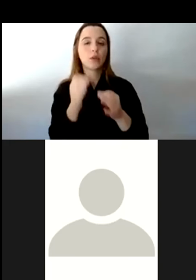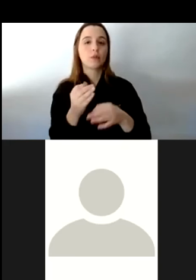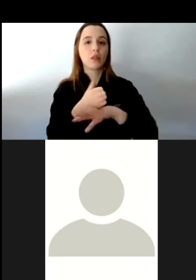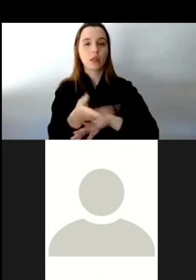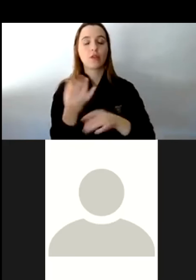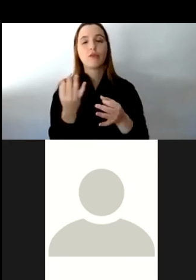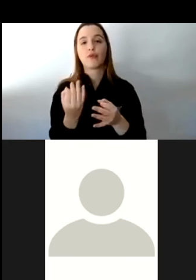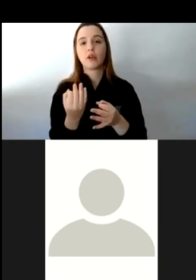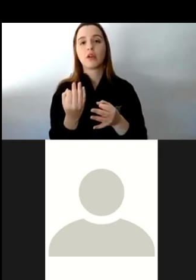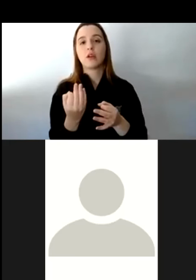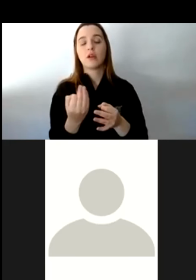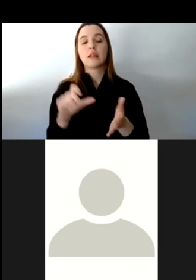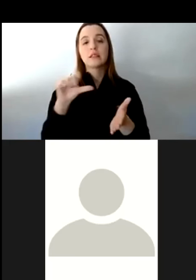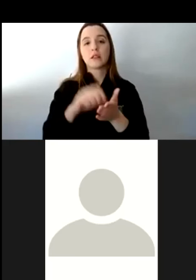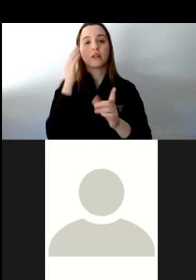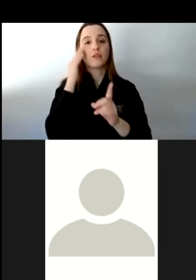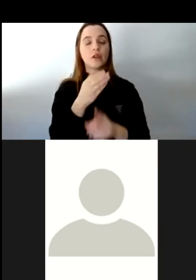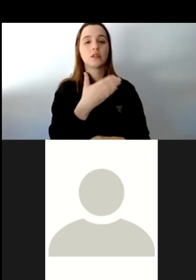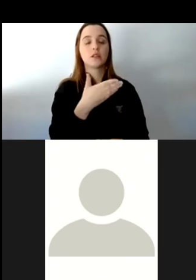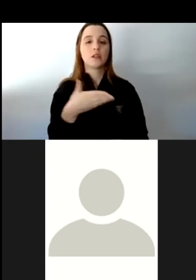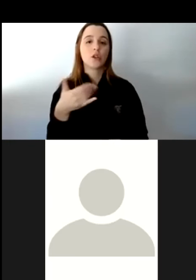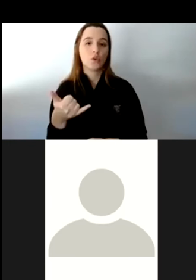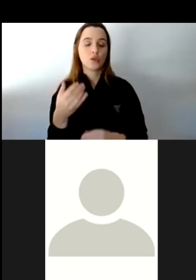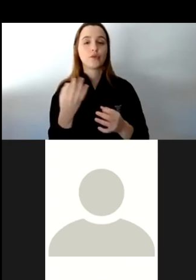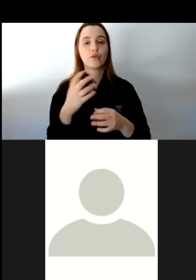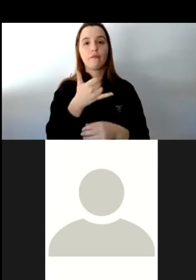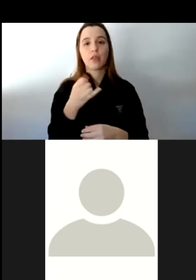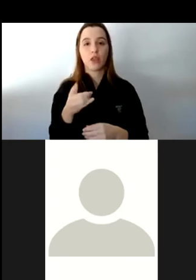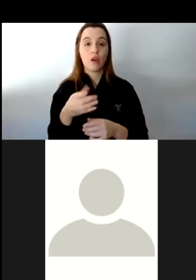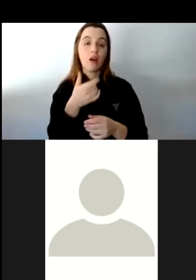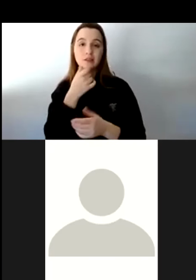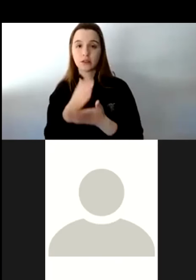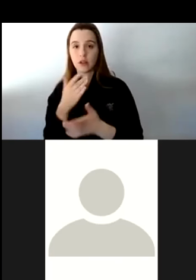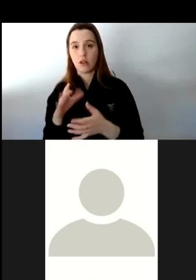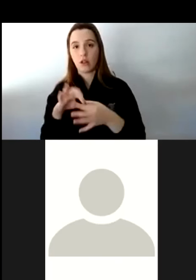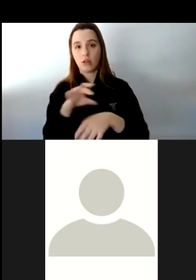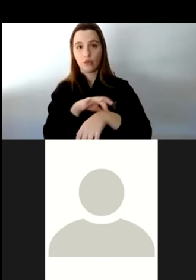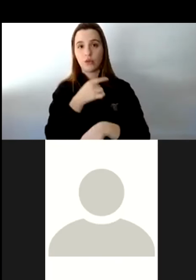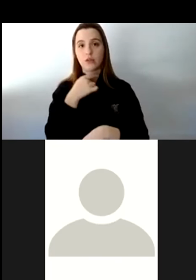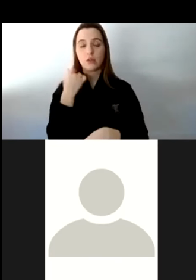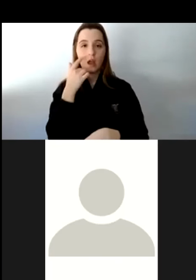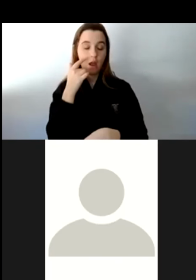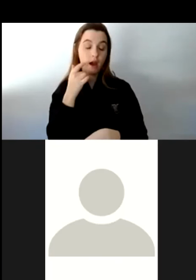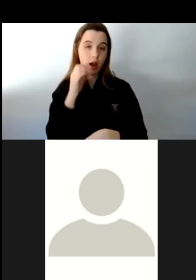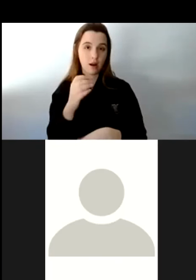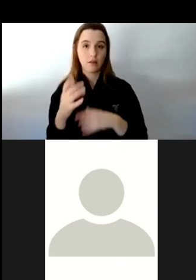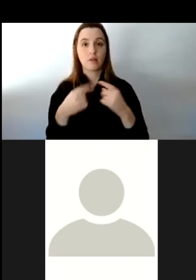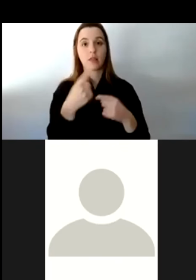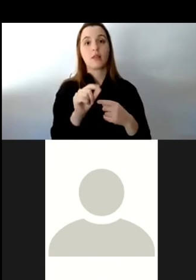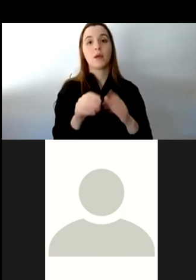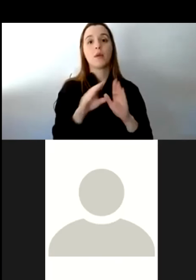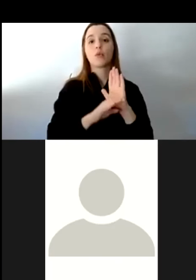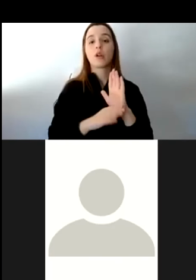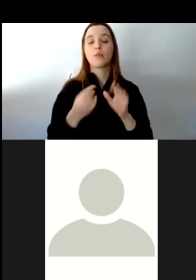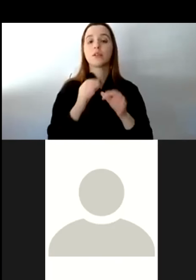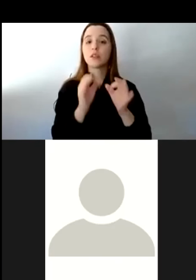pelo reconhecimento de 112 centros de referência, dos quais 29 são exclusivos para doenças raras, pela implementação de programas